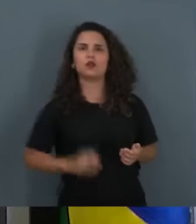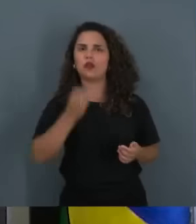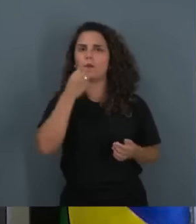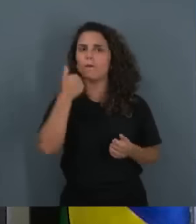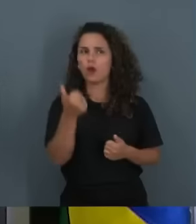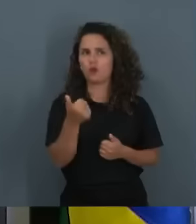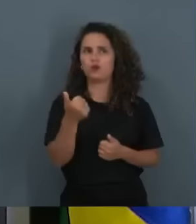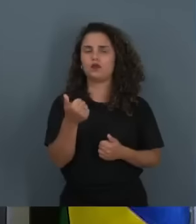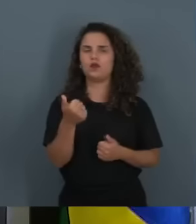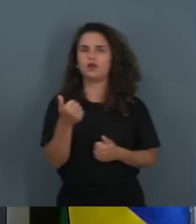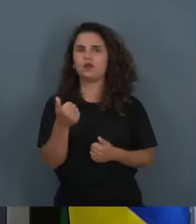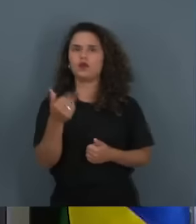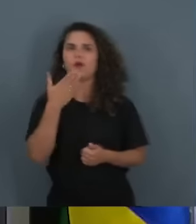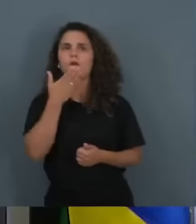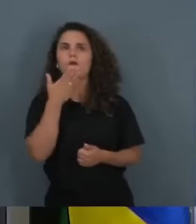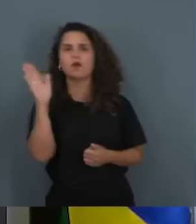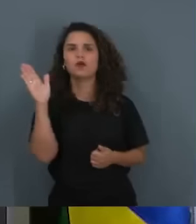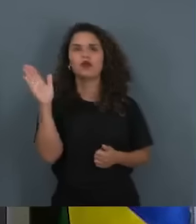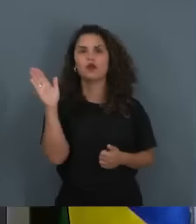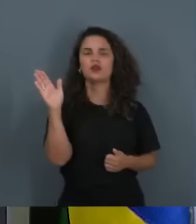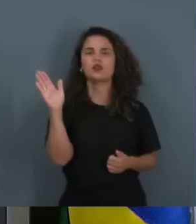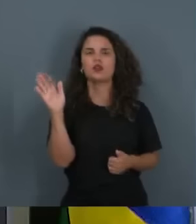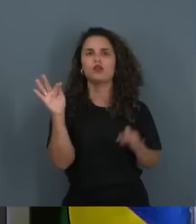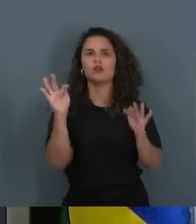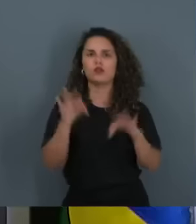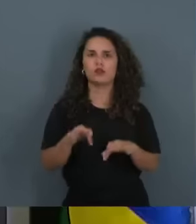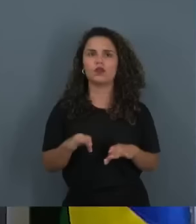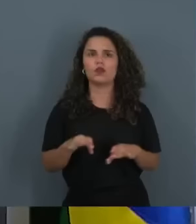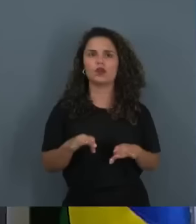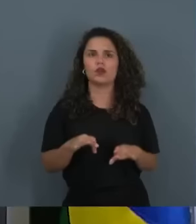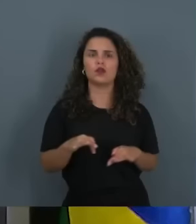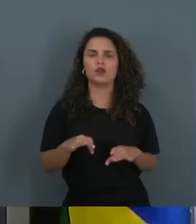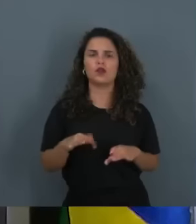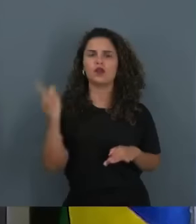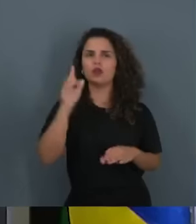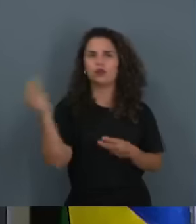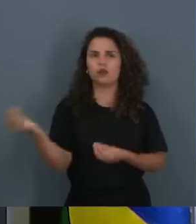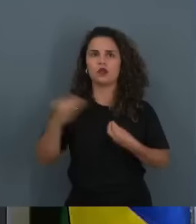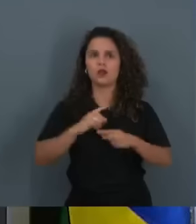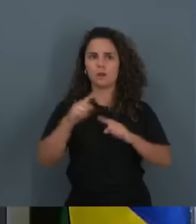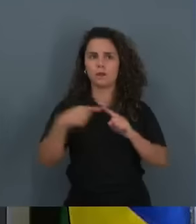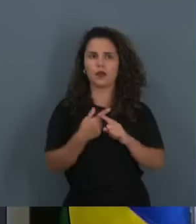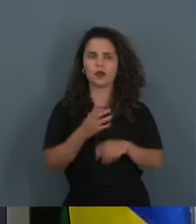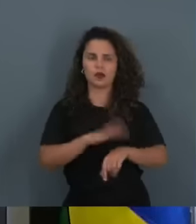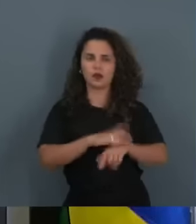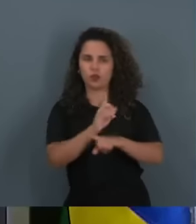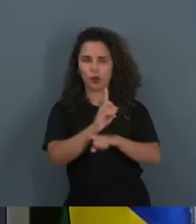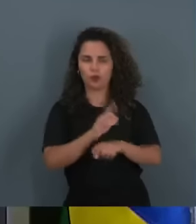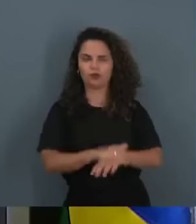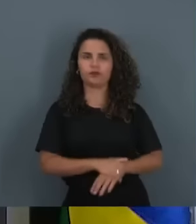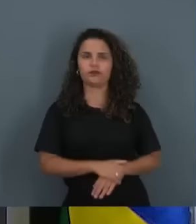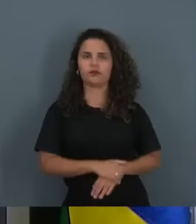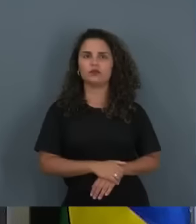benevolente. E eu lhe prometi que iria concluir, e eu vou concluir, não me dê mais tempo.